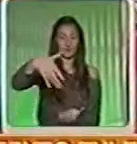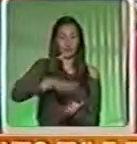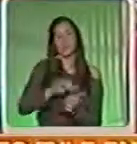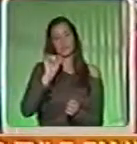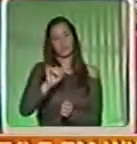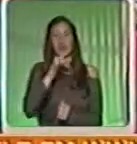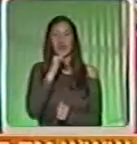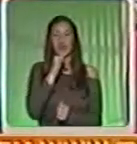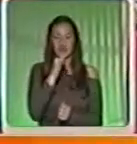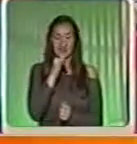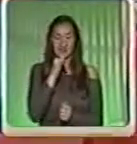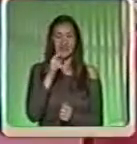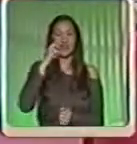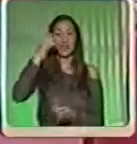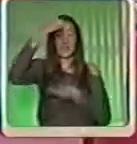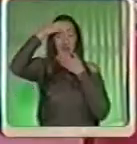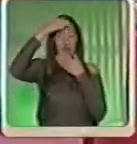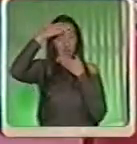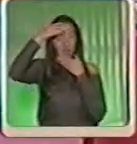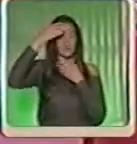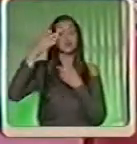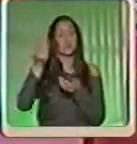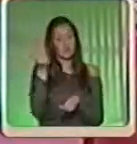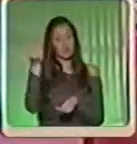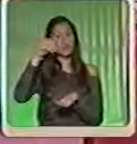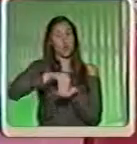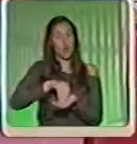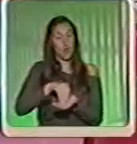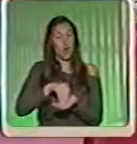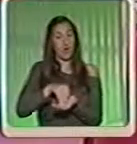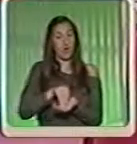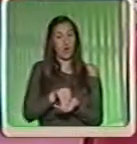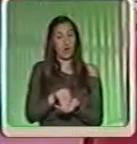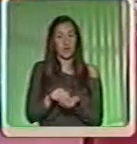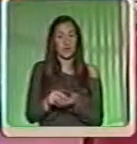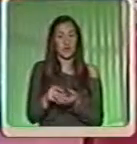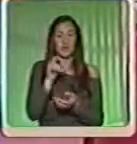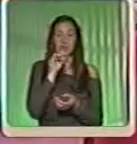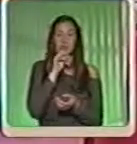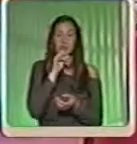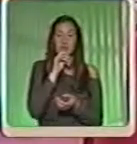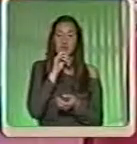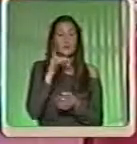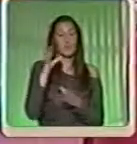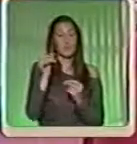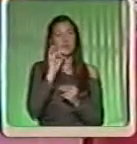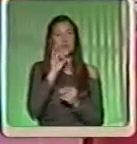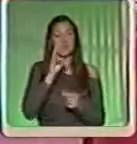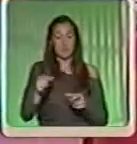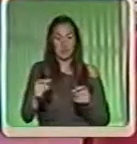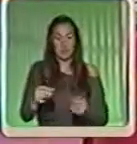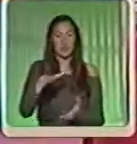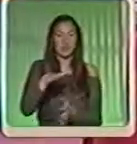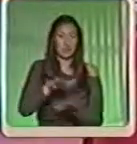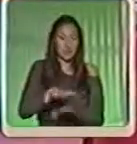algarvia, sim senhor, sabe que é uma invenção dos árabes. É uma invenção dos árabes e é talvez das coisas mais importantes para cozinhar marisco e peixe